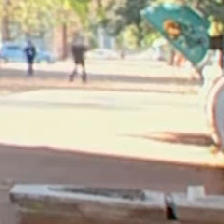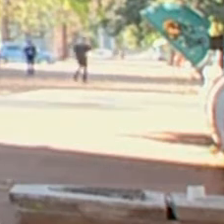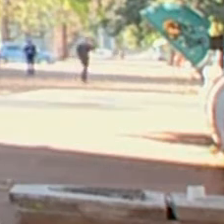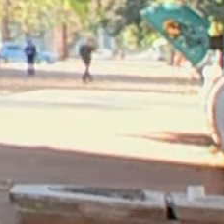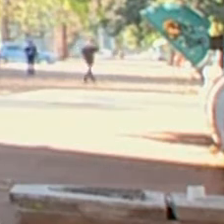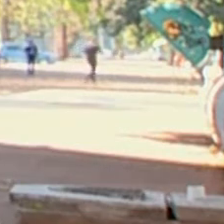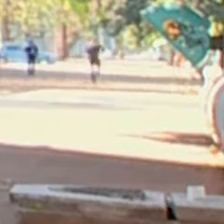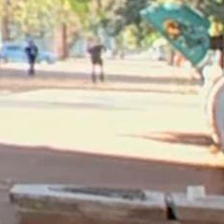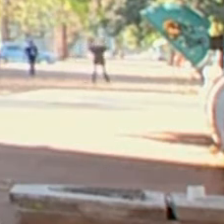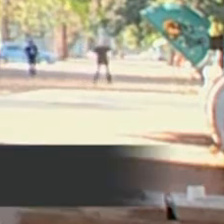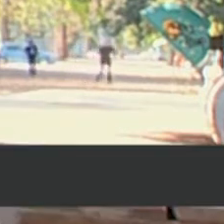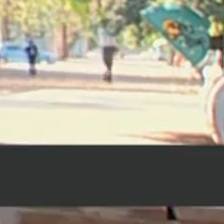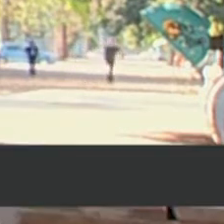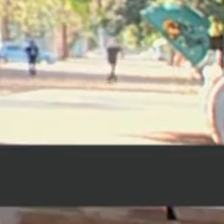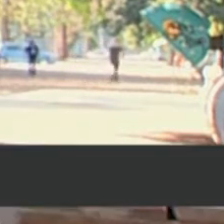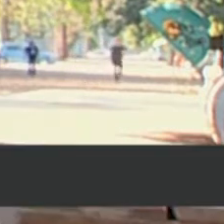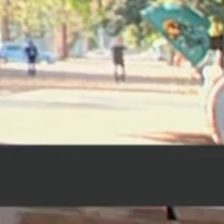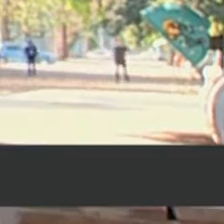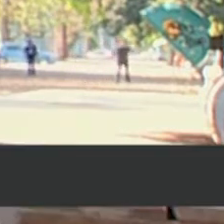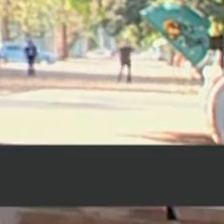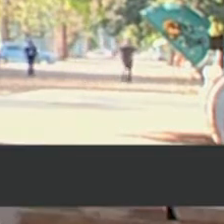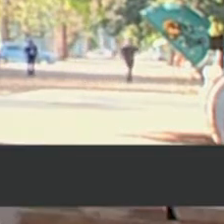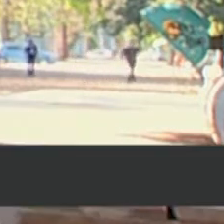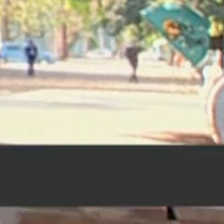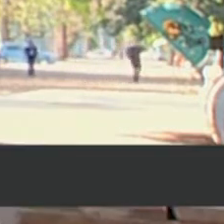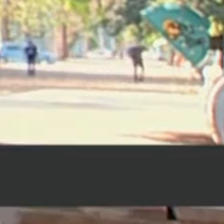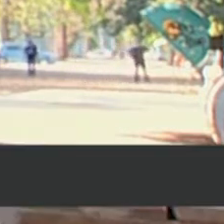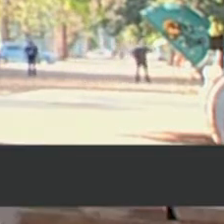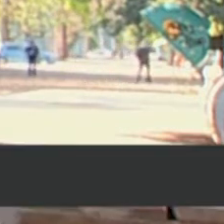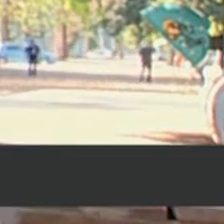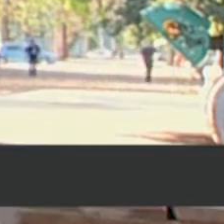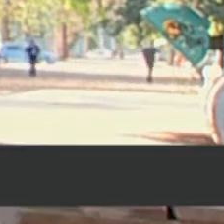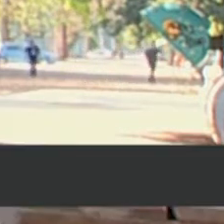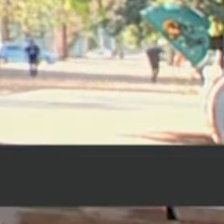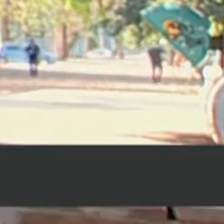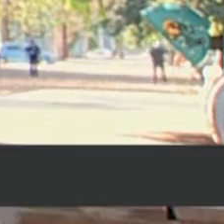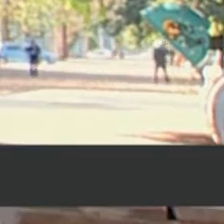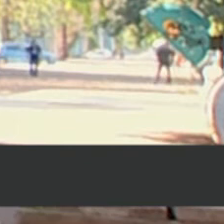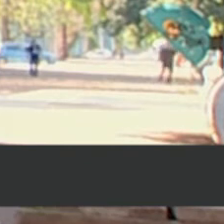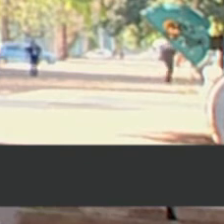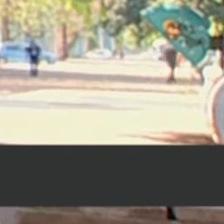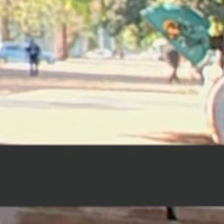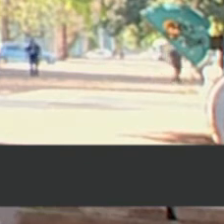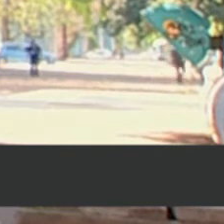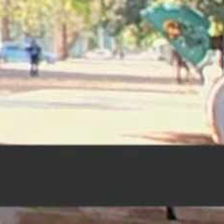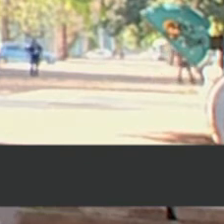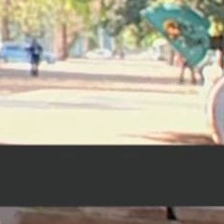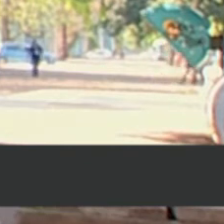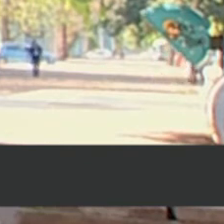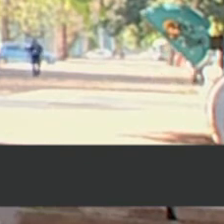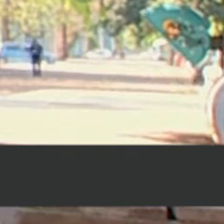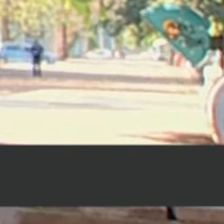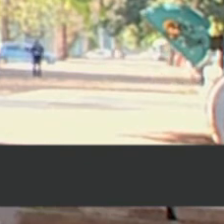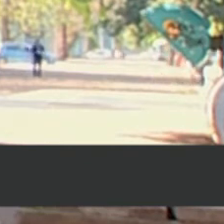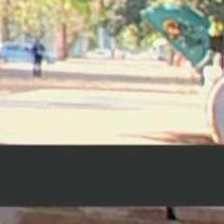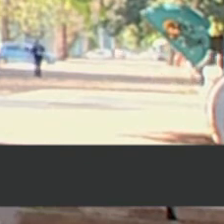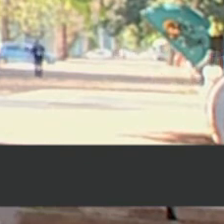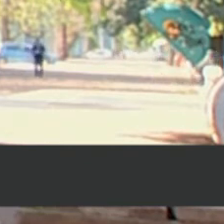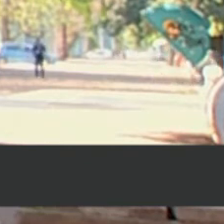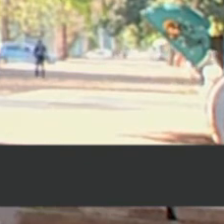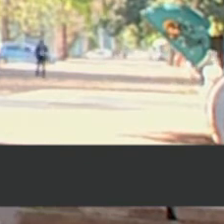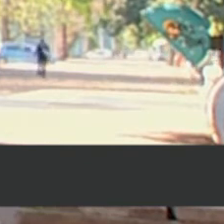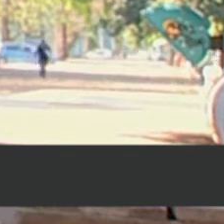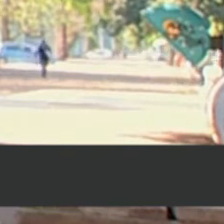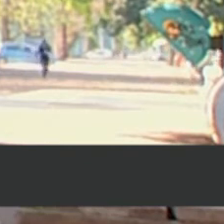usar em sala de aula a partir do ano que vem. Este ano, a escolha desses livros tem novidades. Esses livros são baseados na terceira